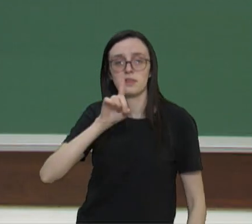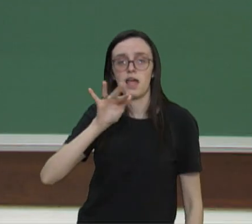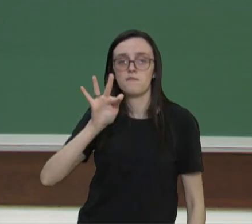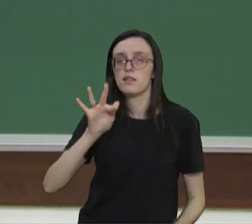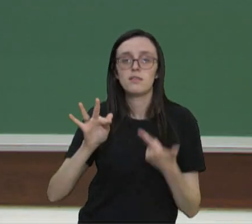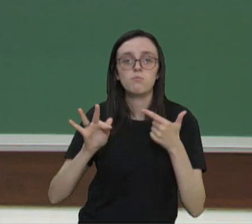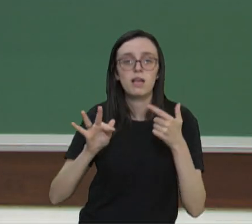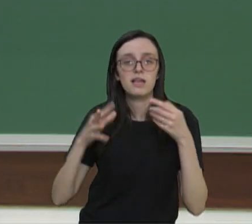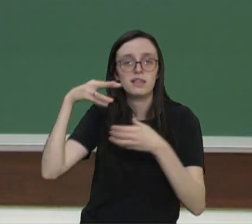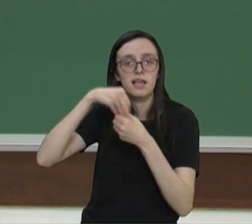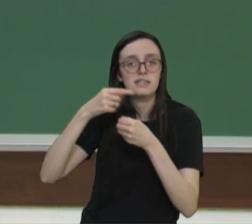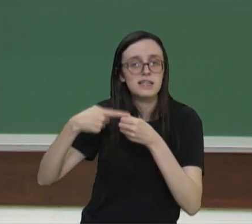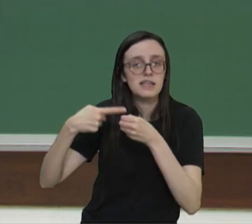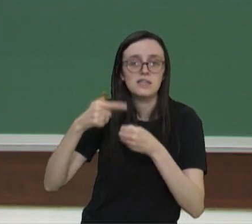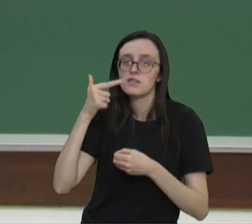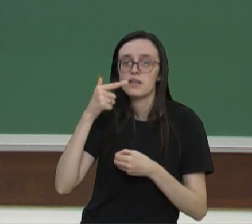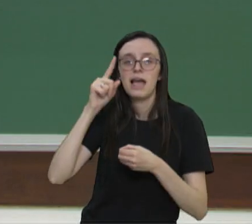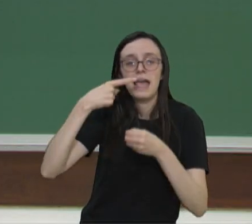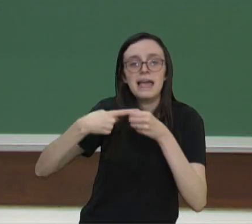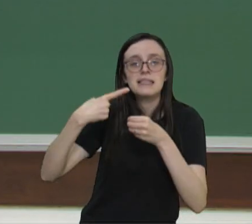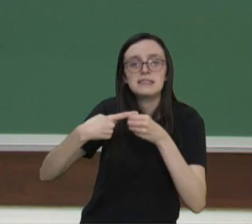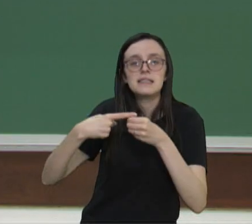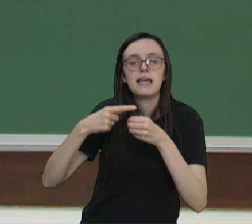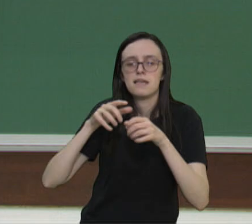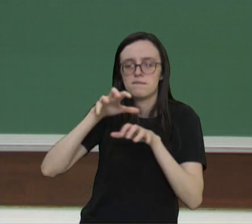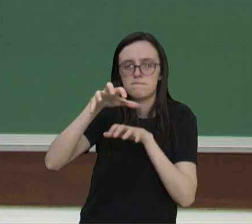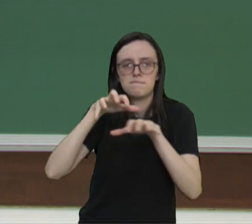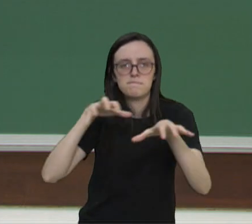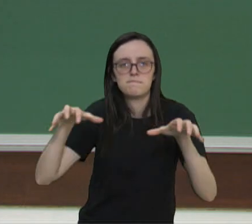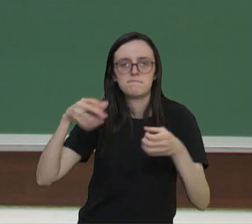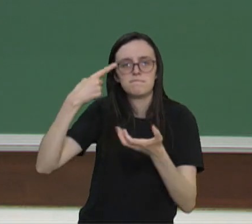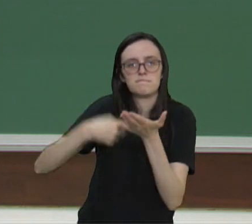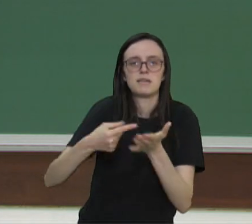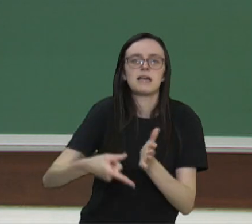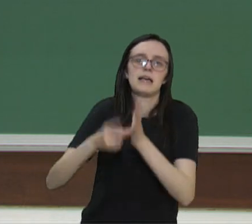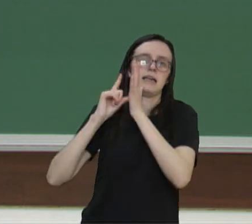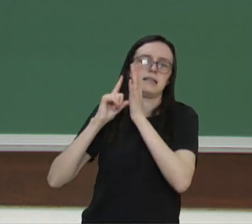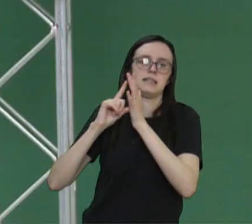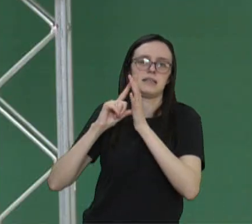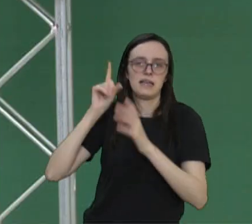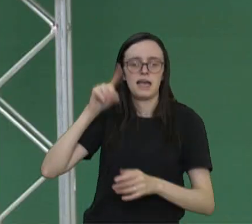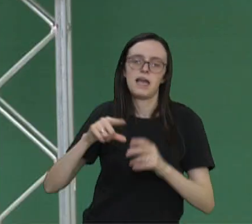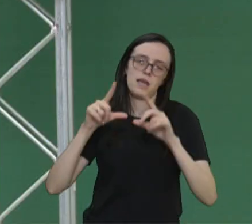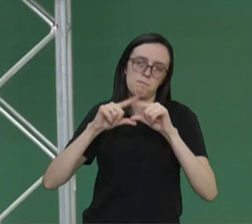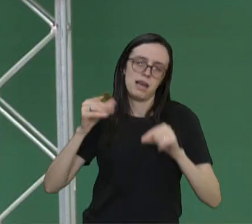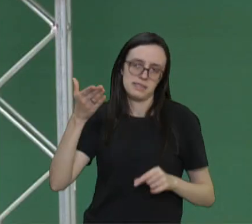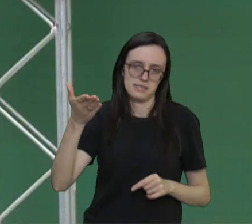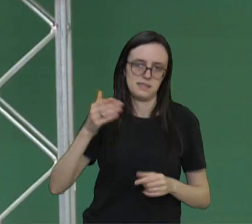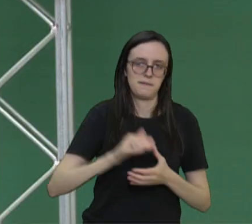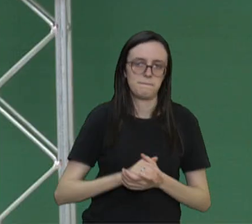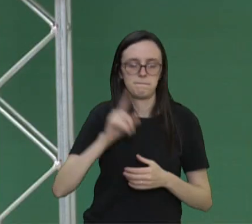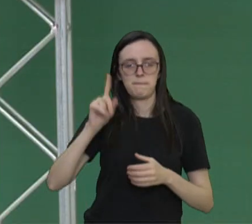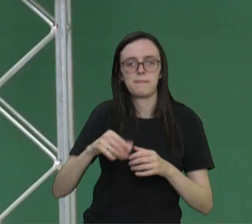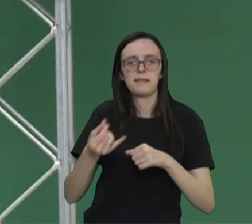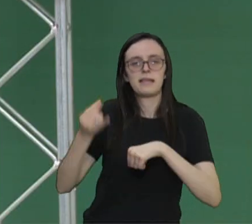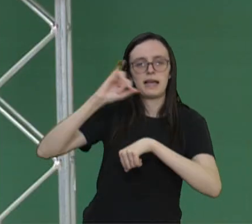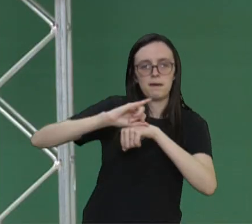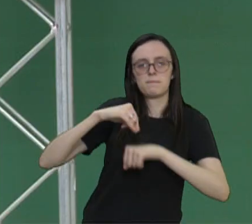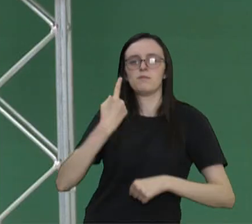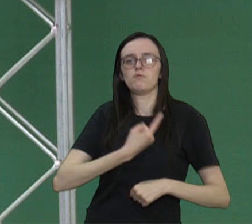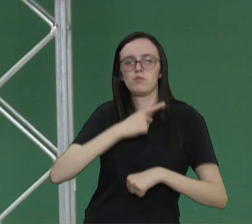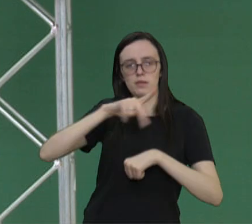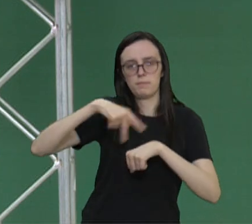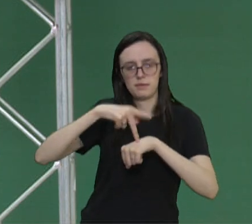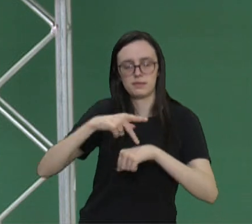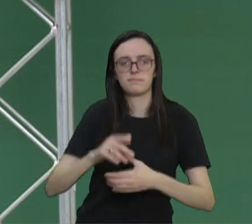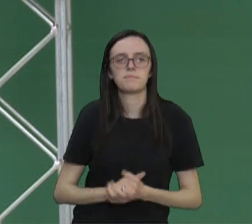tem municípios, ele tem cidades satélites. E lá está a Brasília, que é a cidade, né, é a capital do nosso